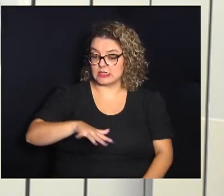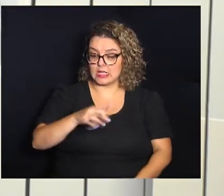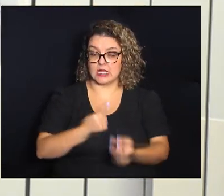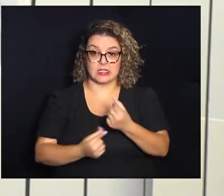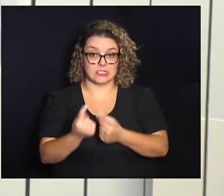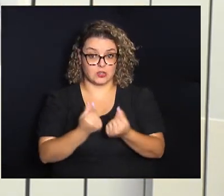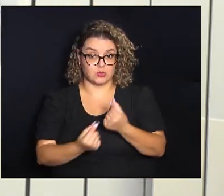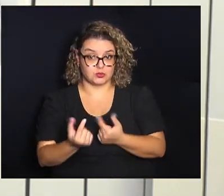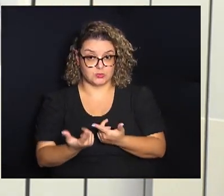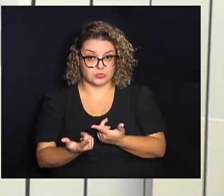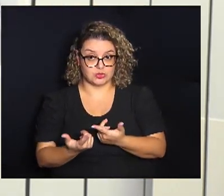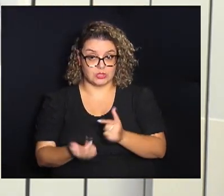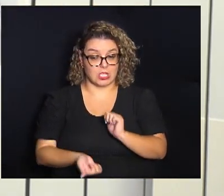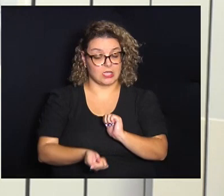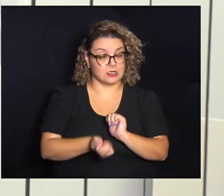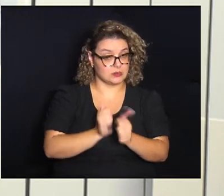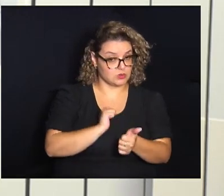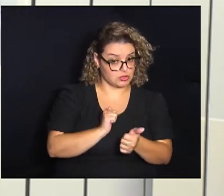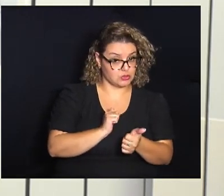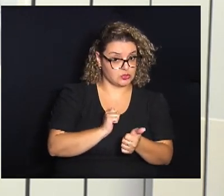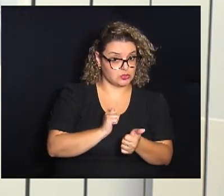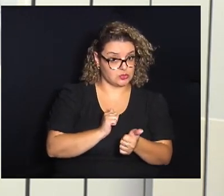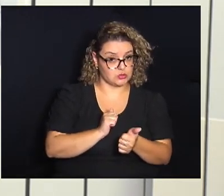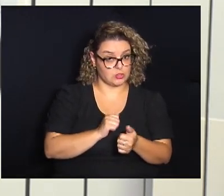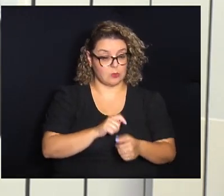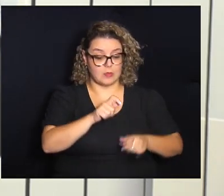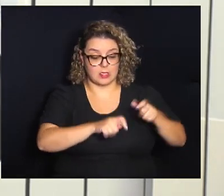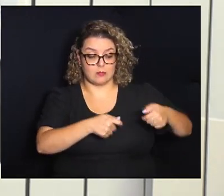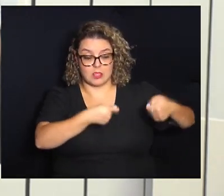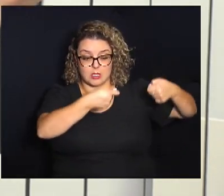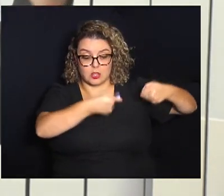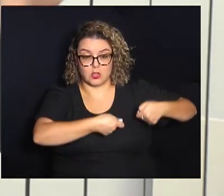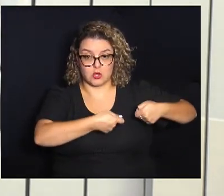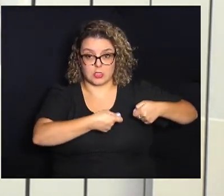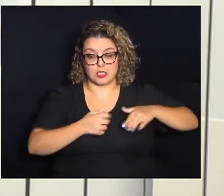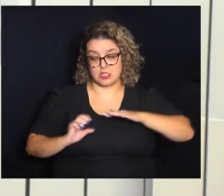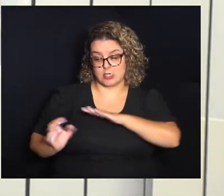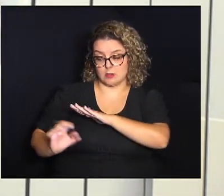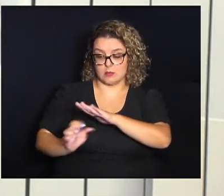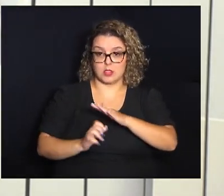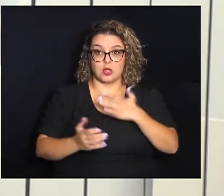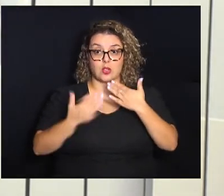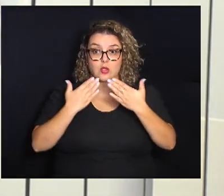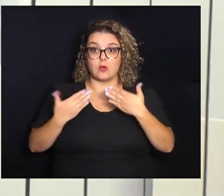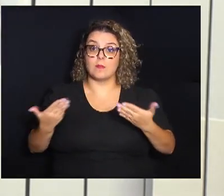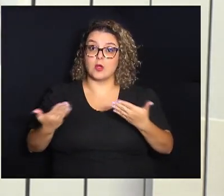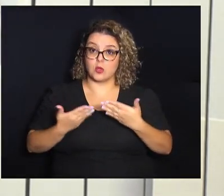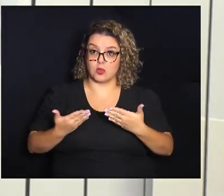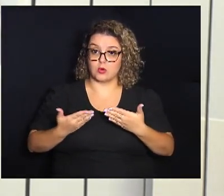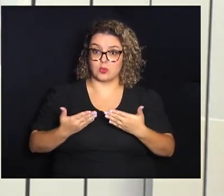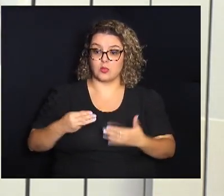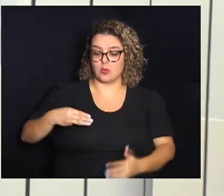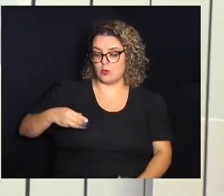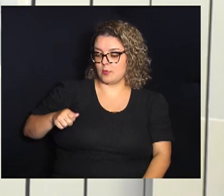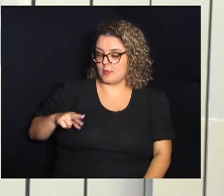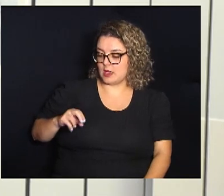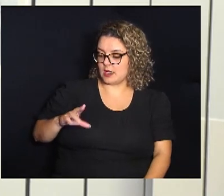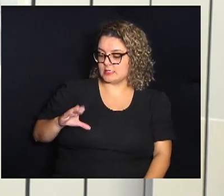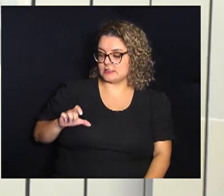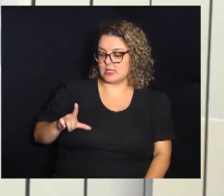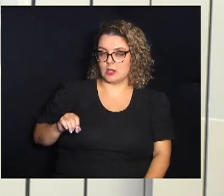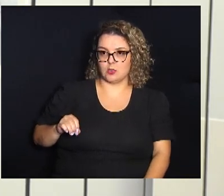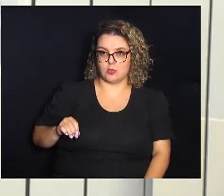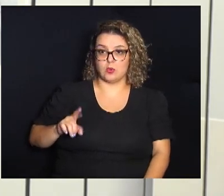econômica, esportiva, para os apostadores e empresas, eu converso agora com o Marcelo Matoso, ele